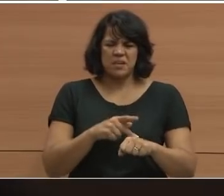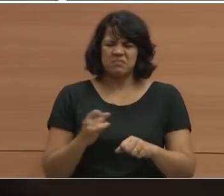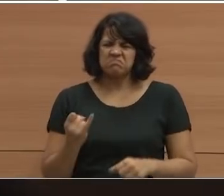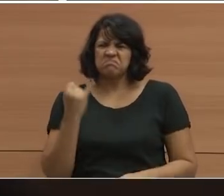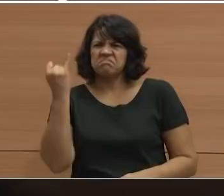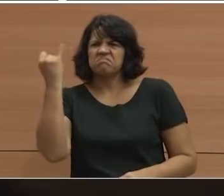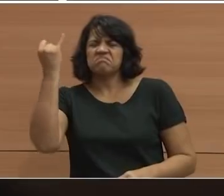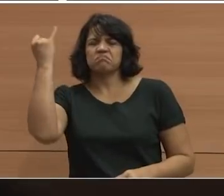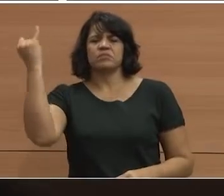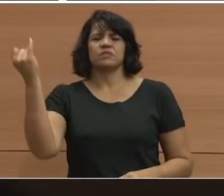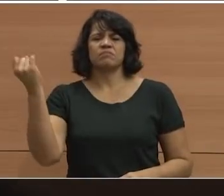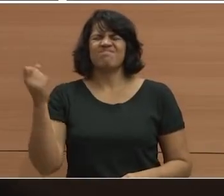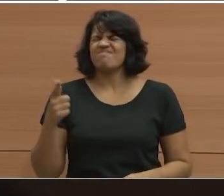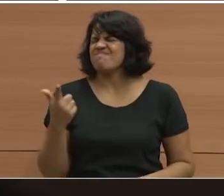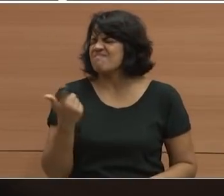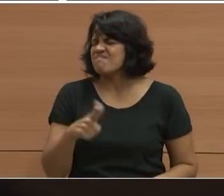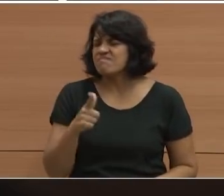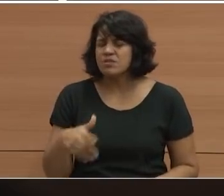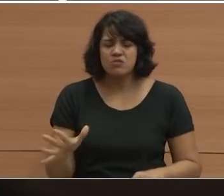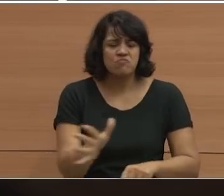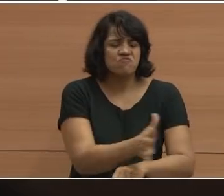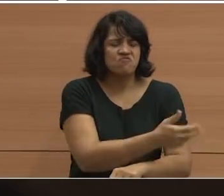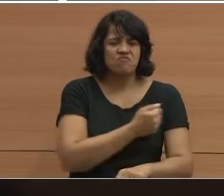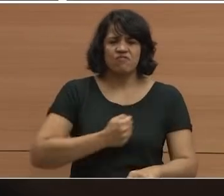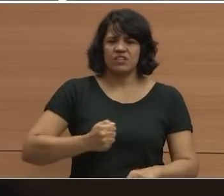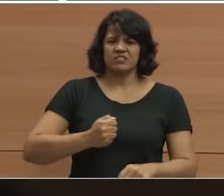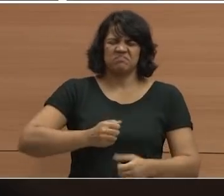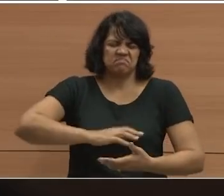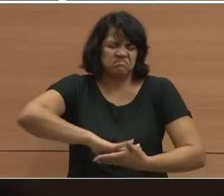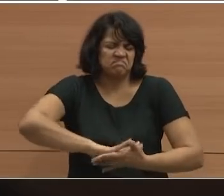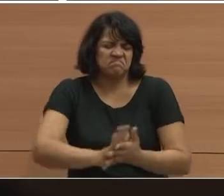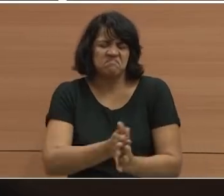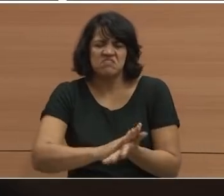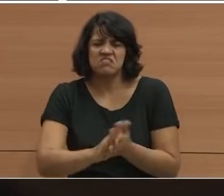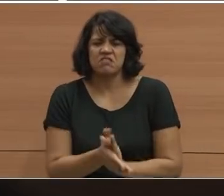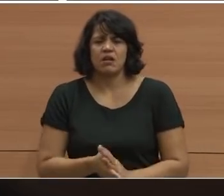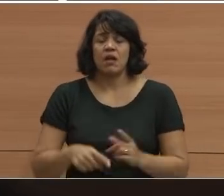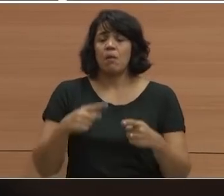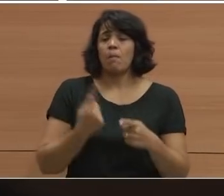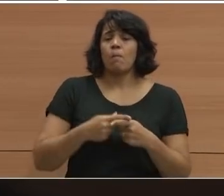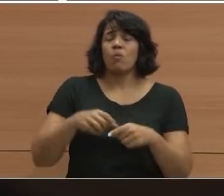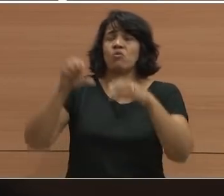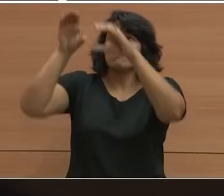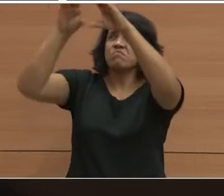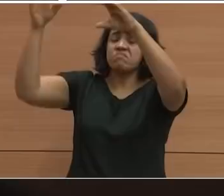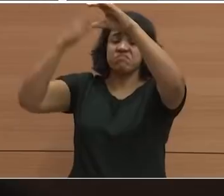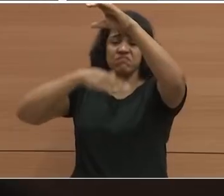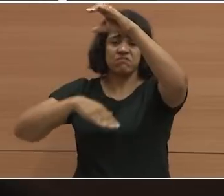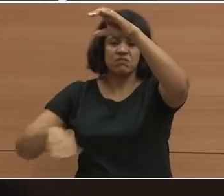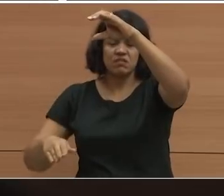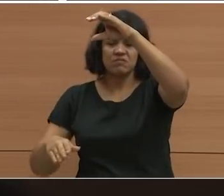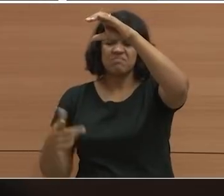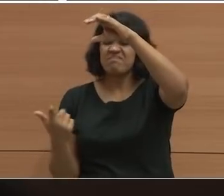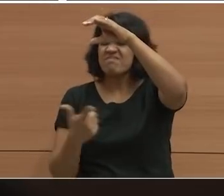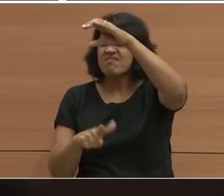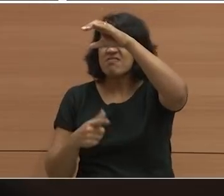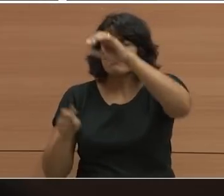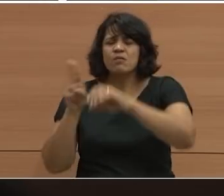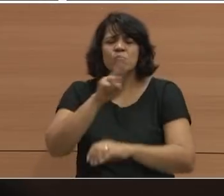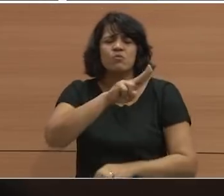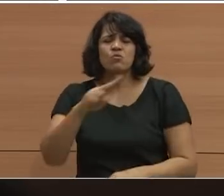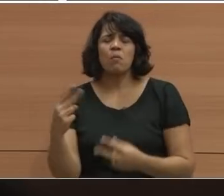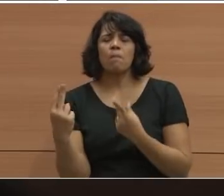E não há salvação em nenhum outro, porque abaixo do céu não existe nenhum outro nome dado entre os